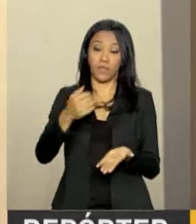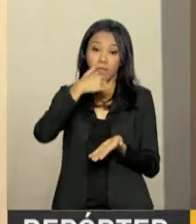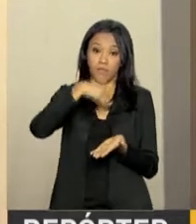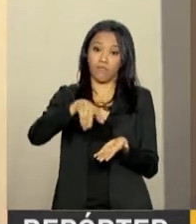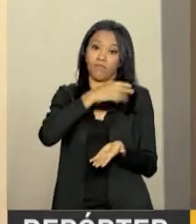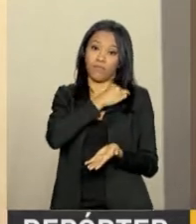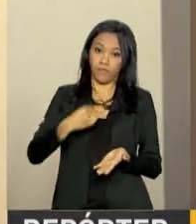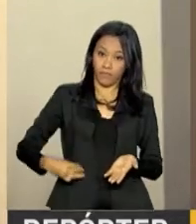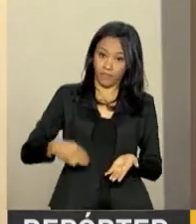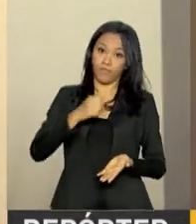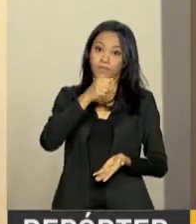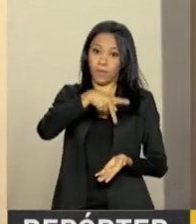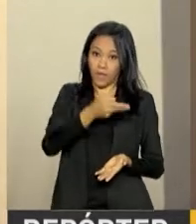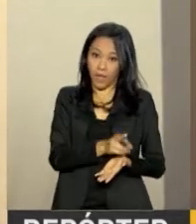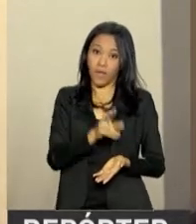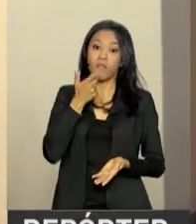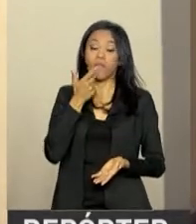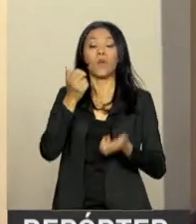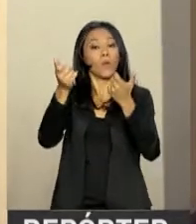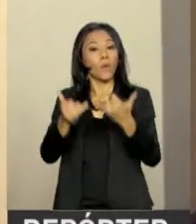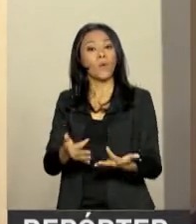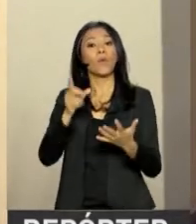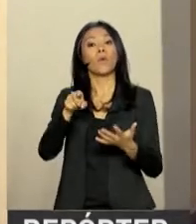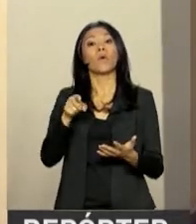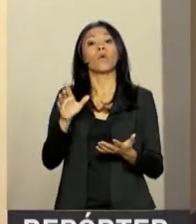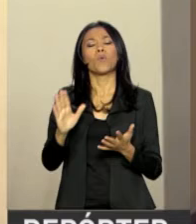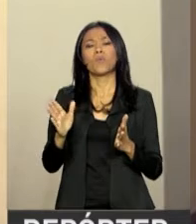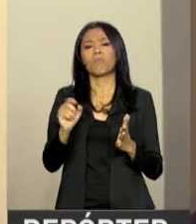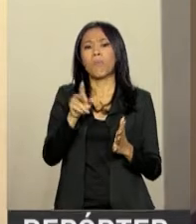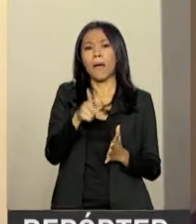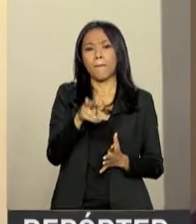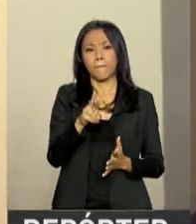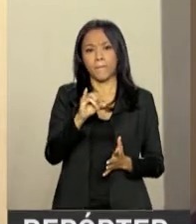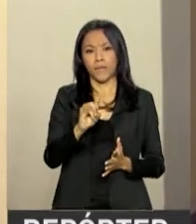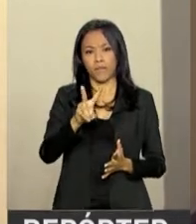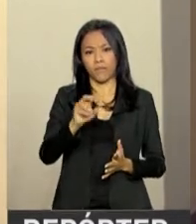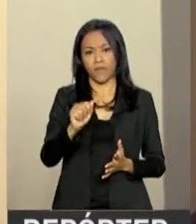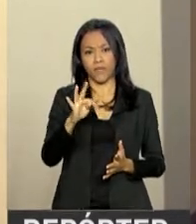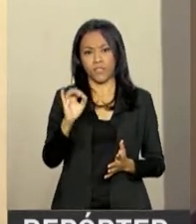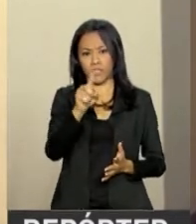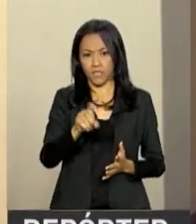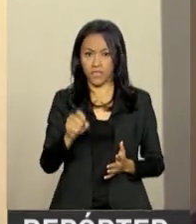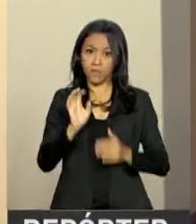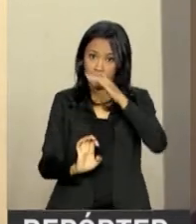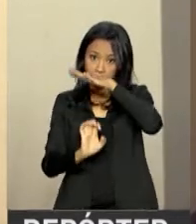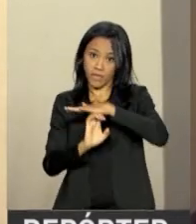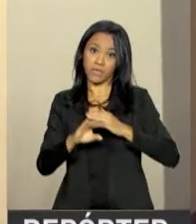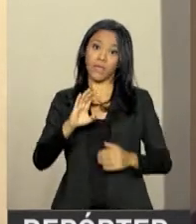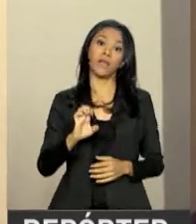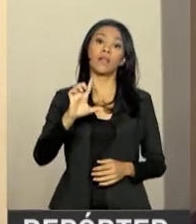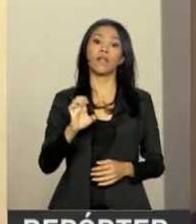falou sobre o processo de privatização da eletrobrás na retomada dos investimentos no brasil o ministro do planejamento